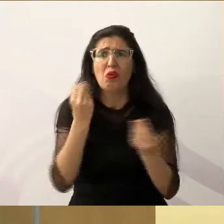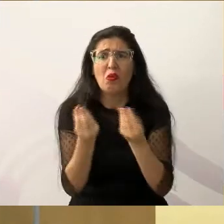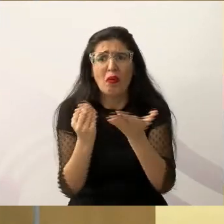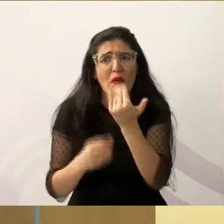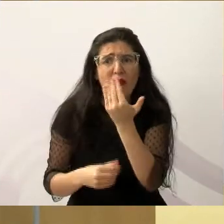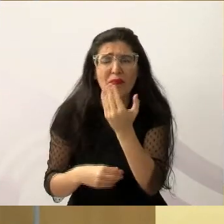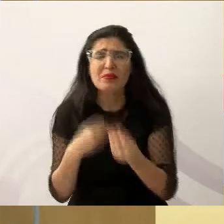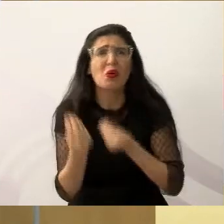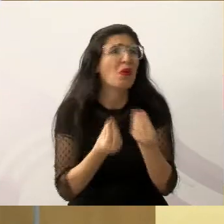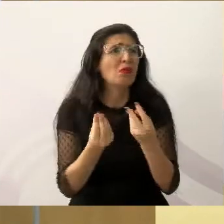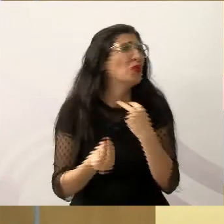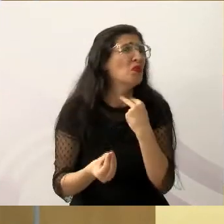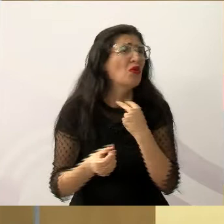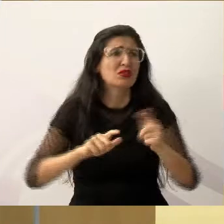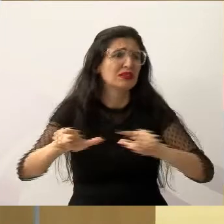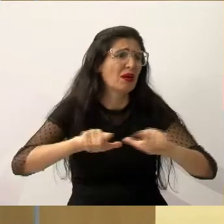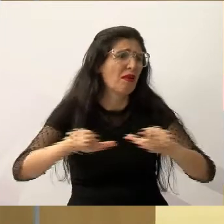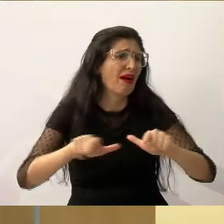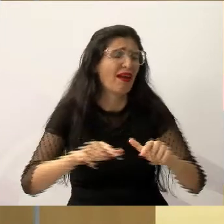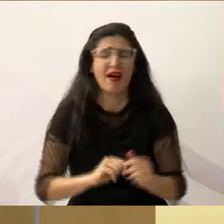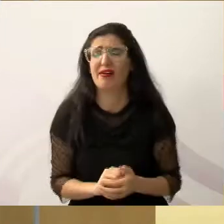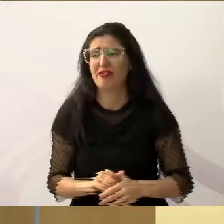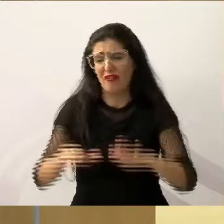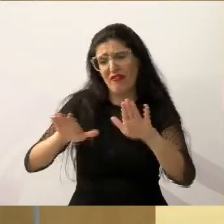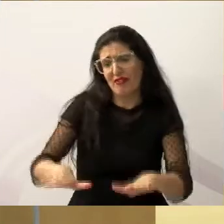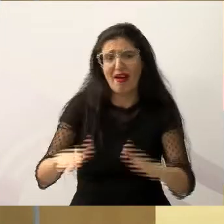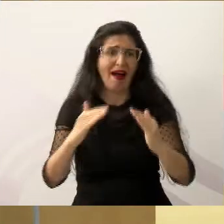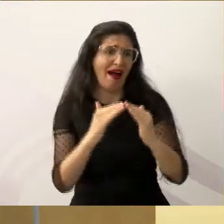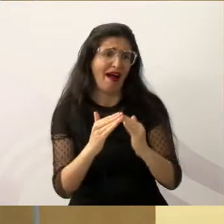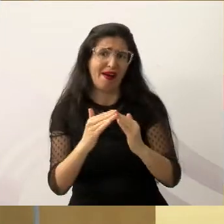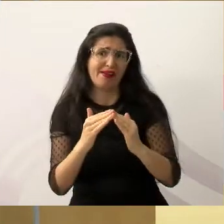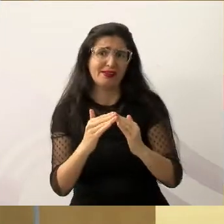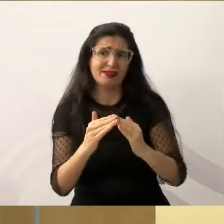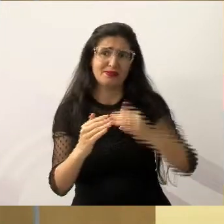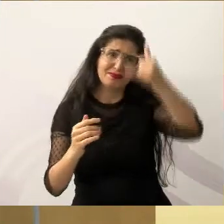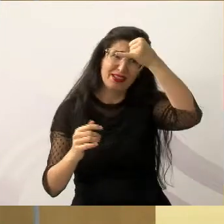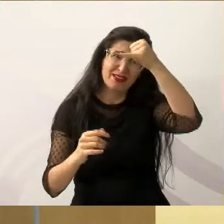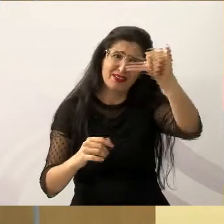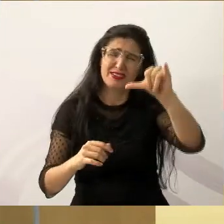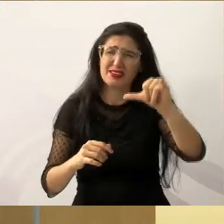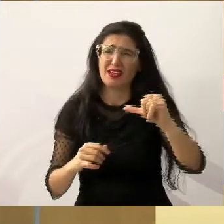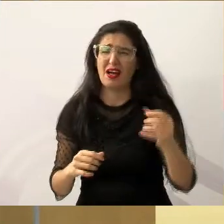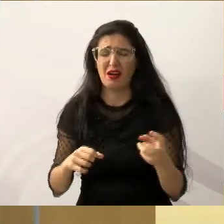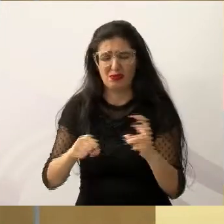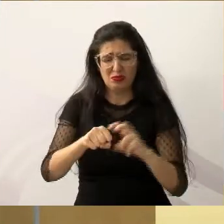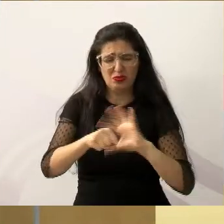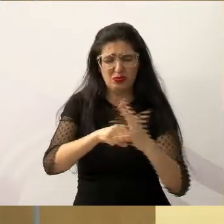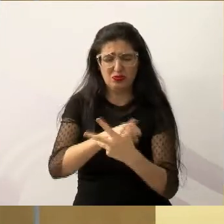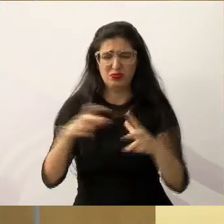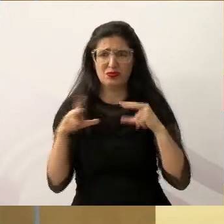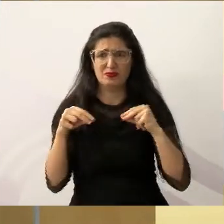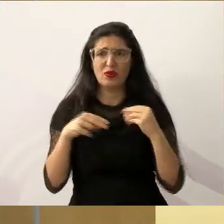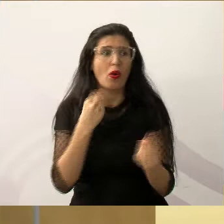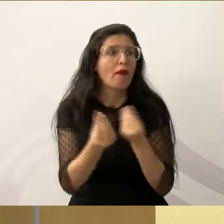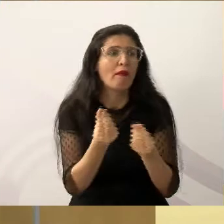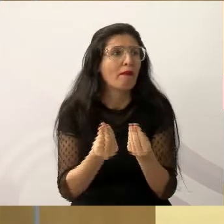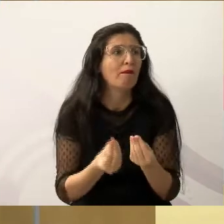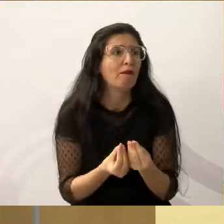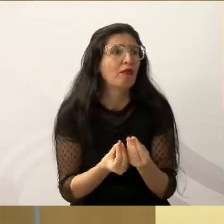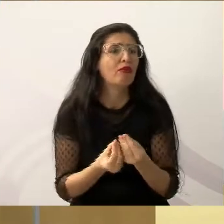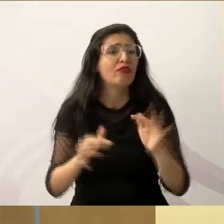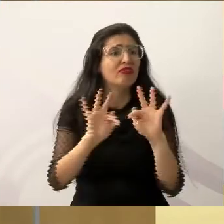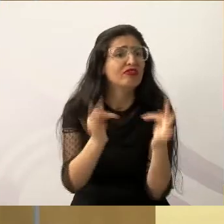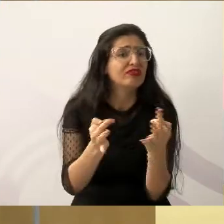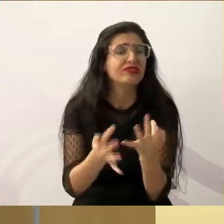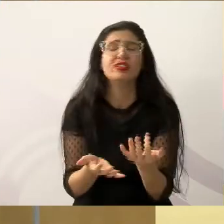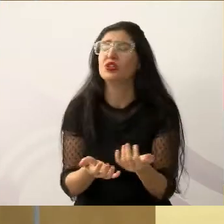essa parada, com esse confinamento que é necessário de botar a comida no prato, Patrícia, para os seus filhos,